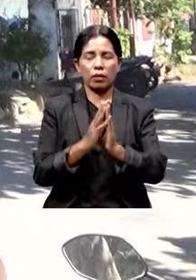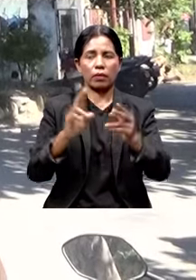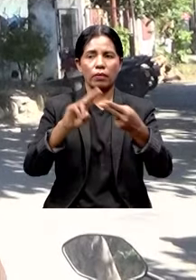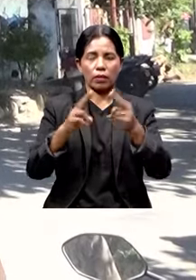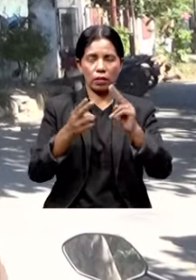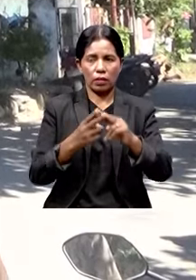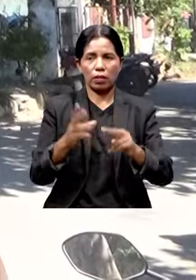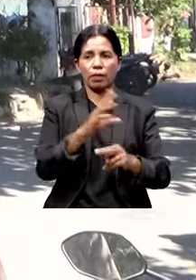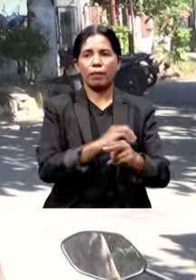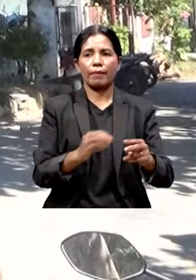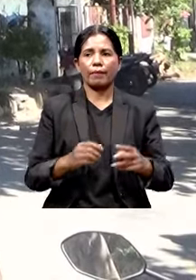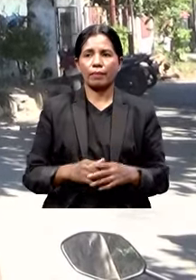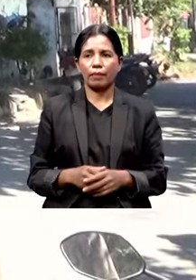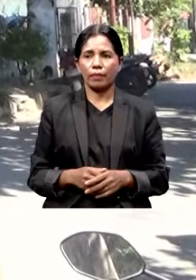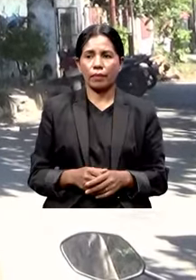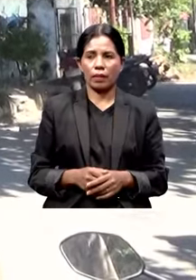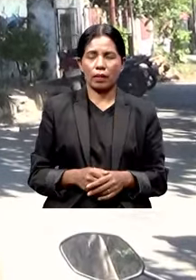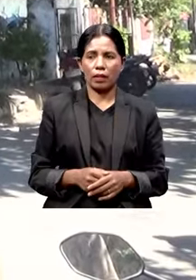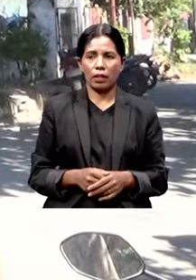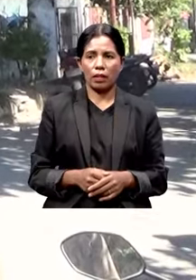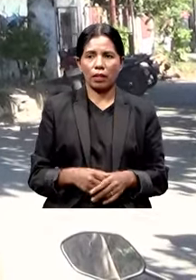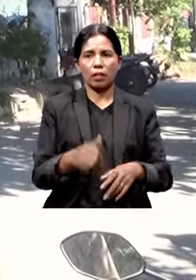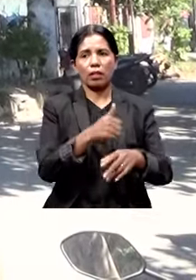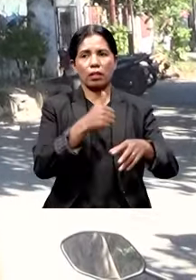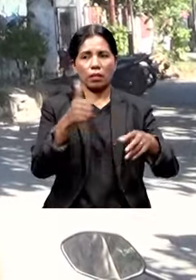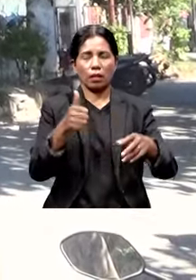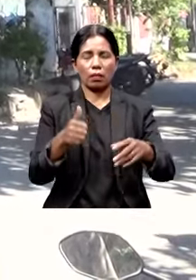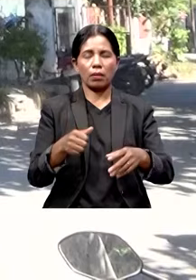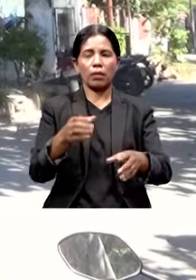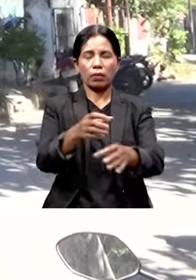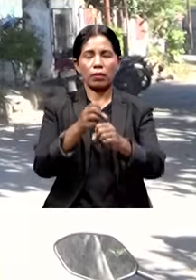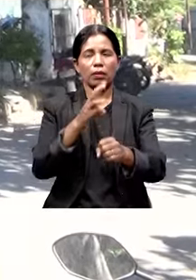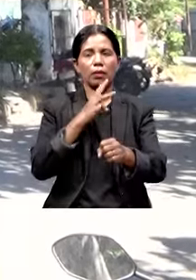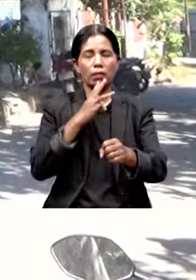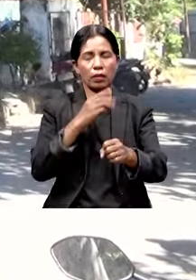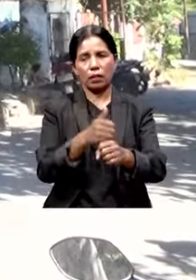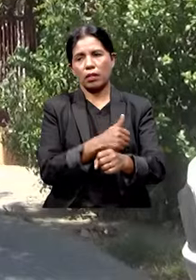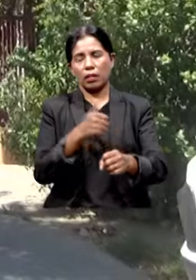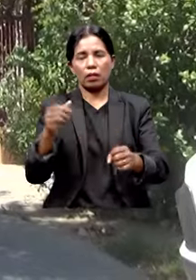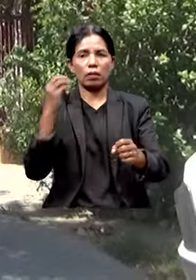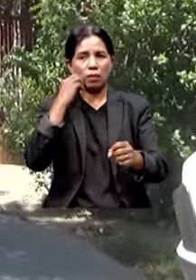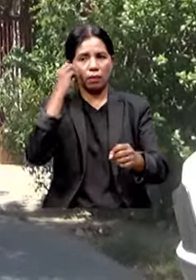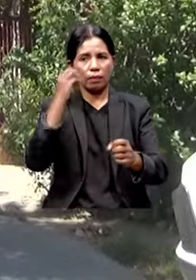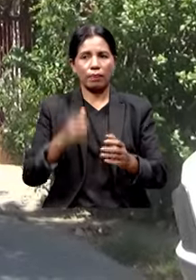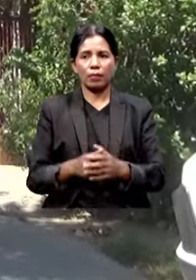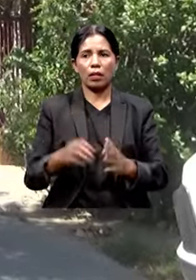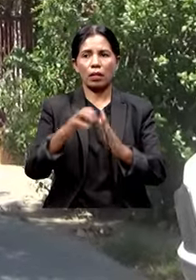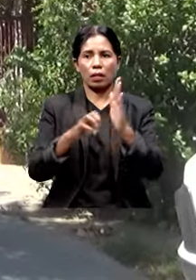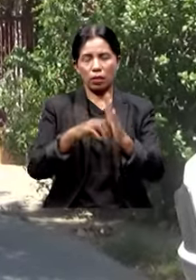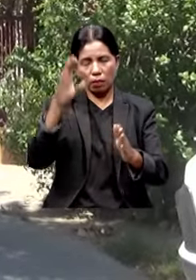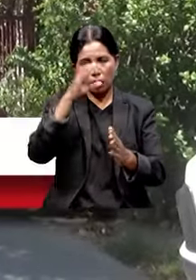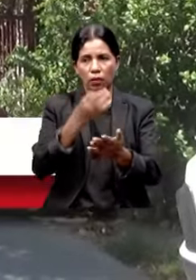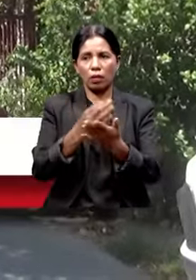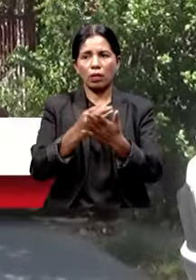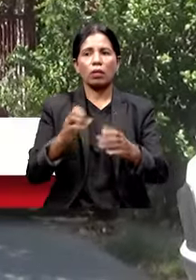sirani ya salah depois dia balu maga ba kuria vizinu selupnya umma ini perja istana tinggi buka sama buka mana